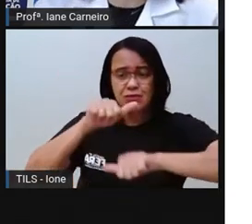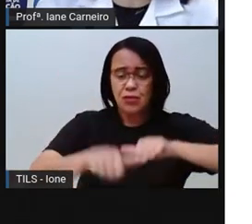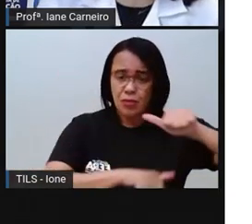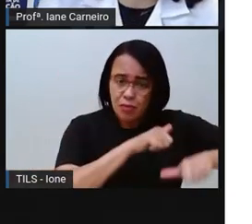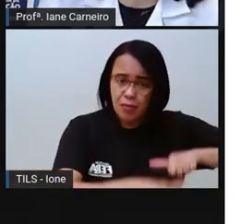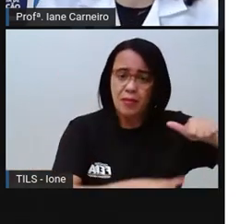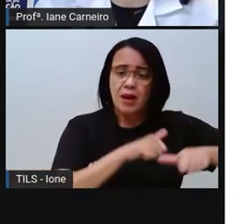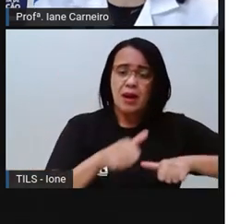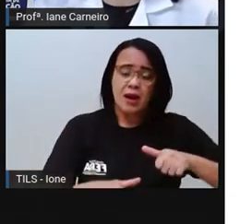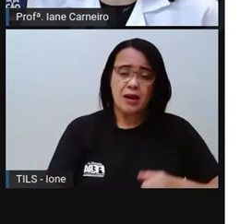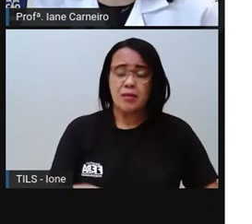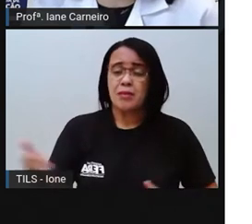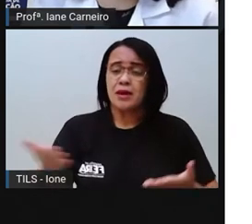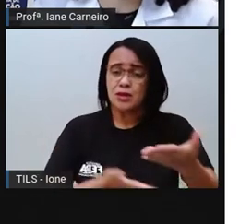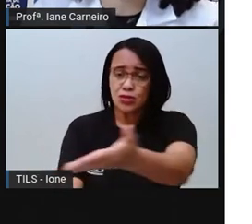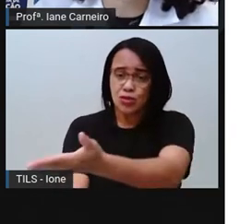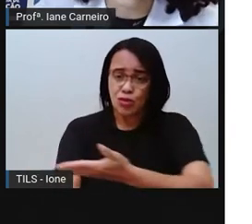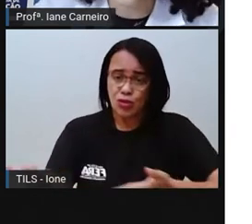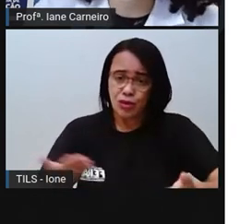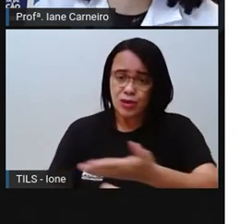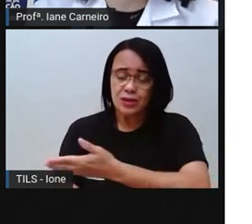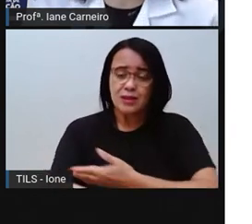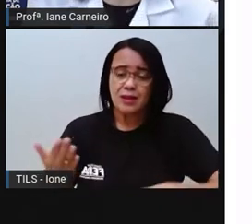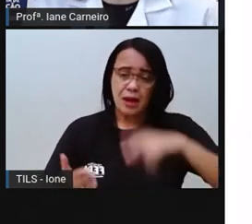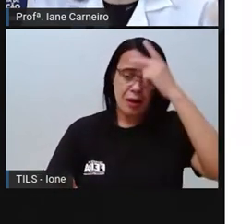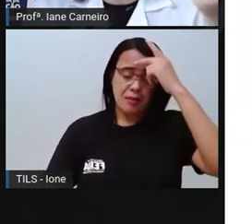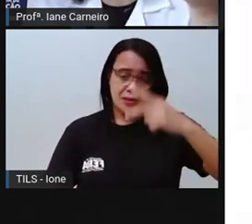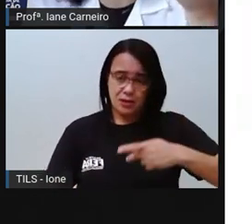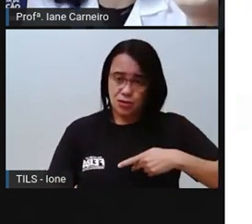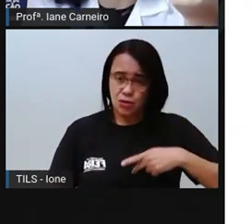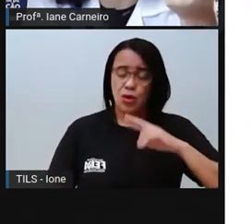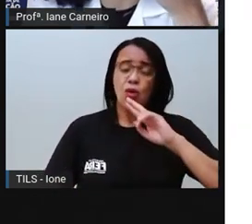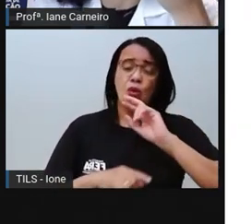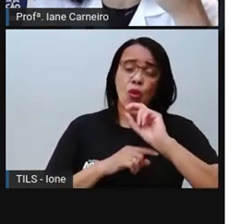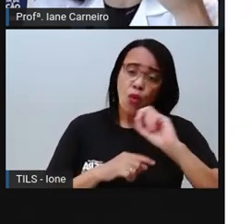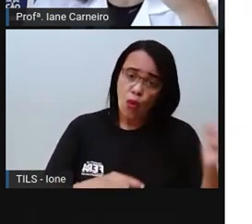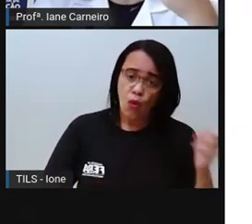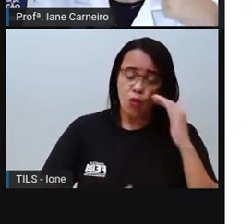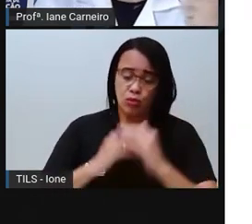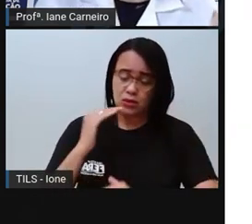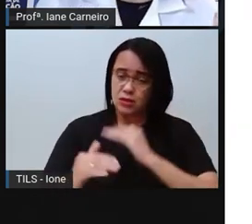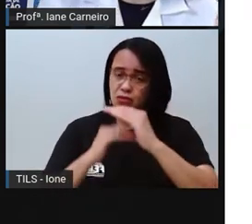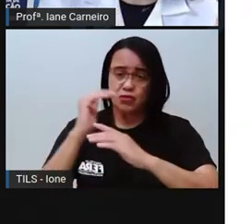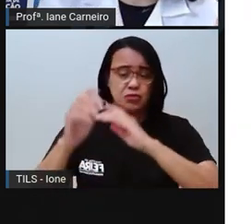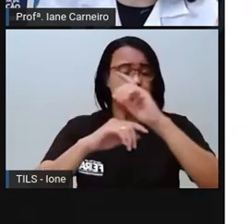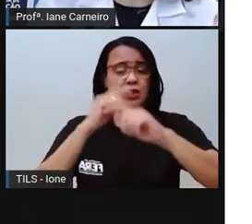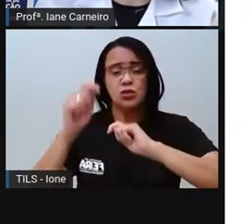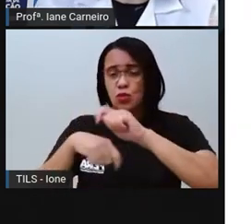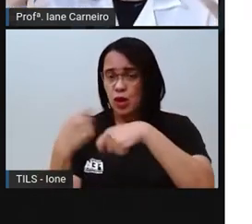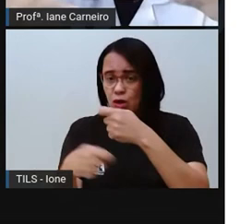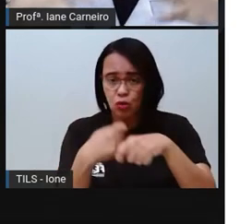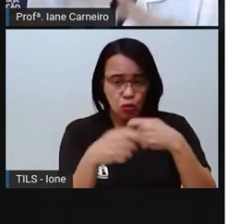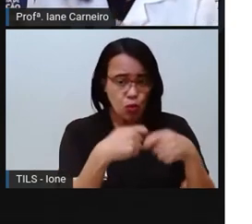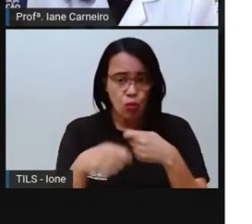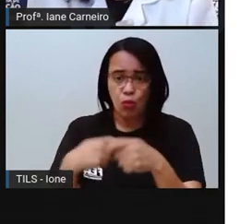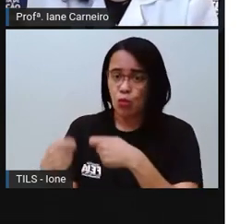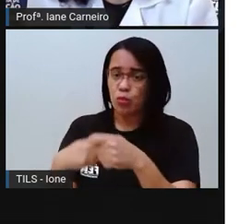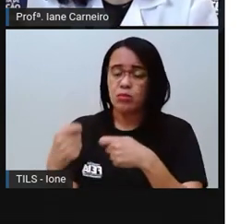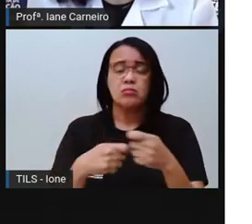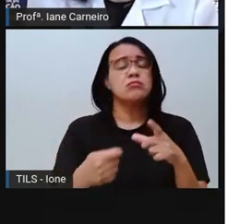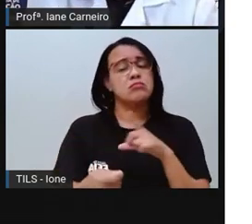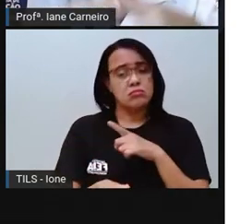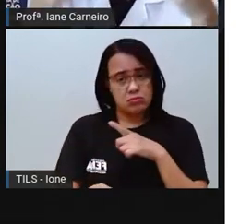obter algo para realização pessoal e desenvolvimento econômico. Então, a gente trabalha, né? A Pro está